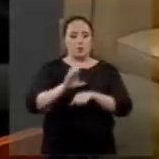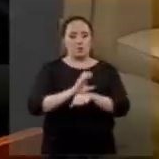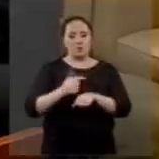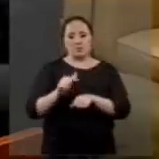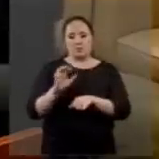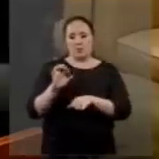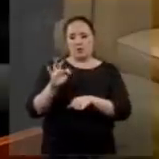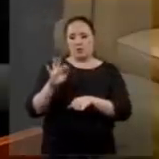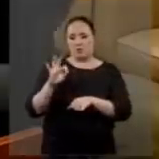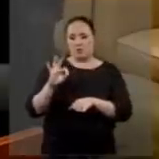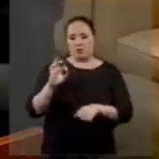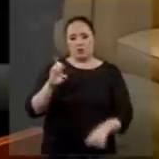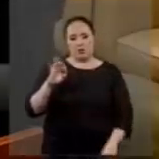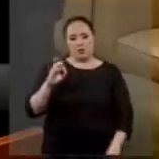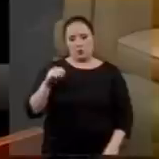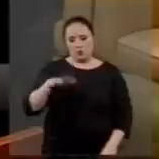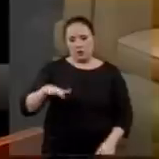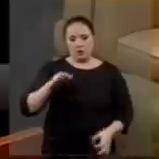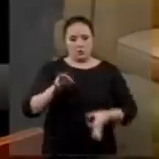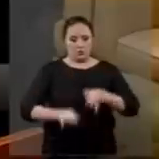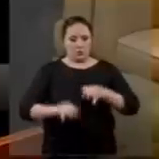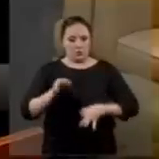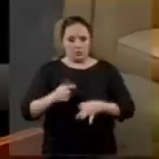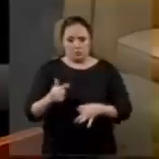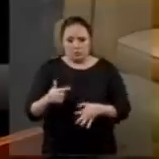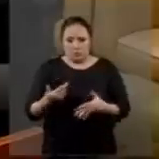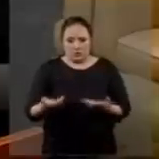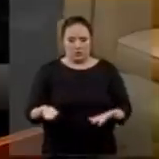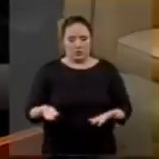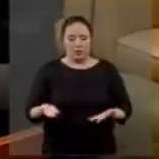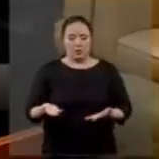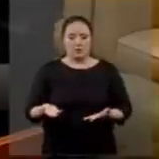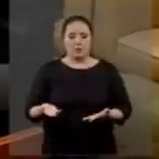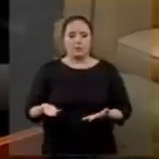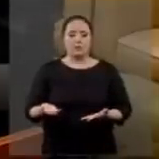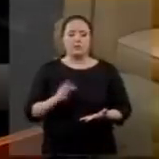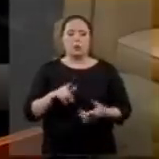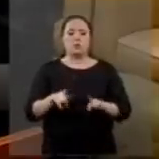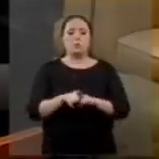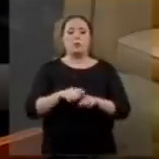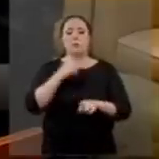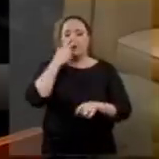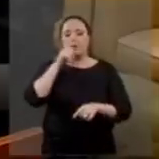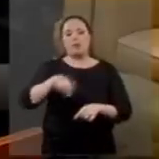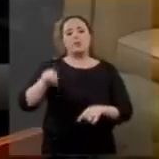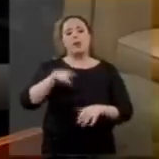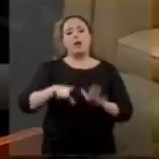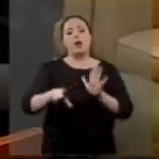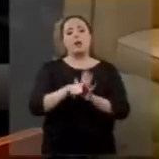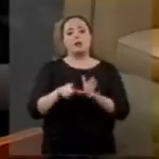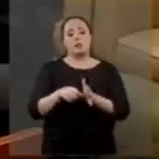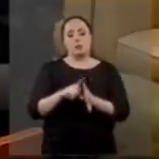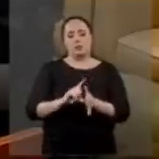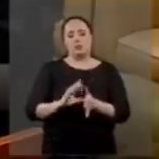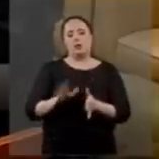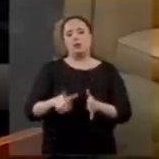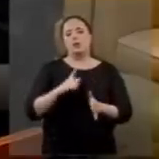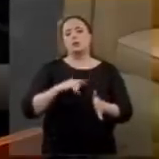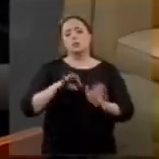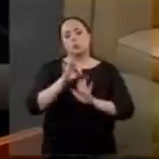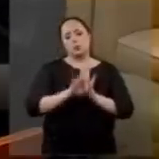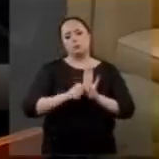produz efeitos jurídicos, nem mesmo para revogar a legislação anterior. Isso está expressamente referido, à guisa de